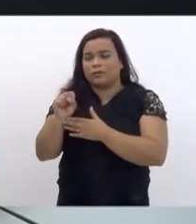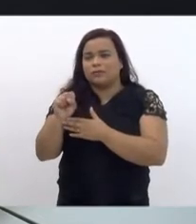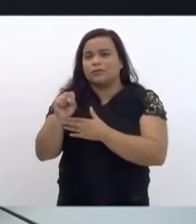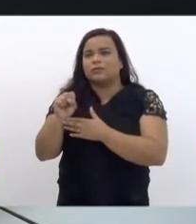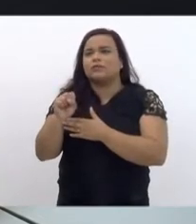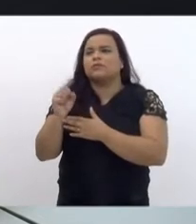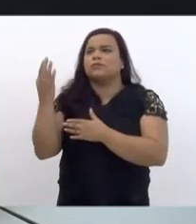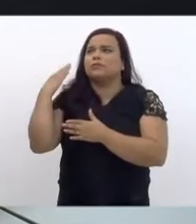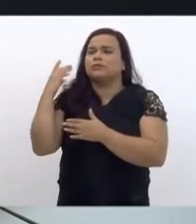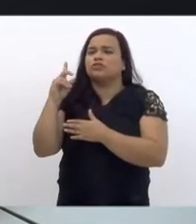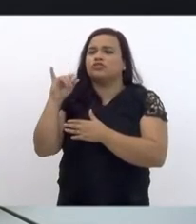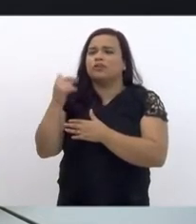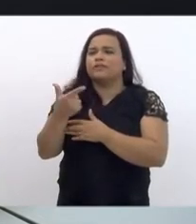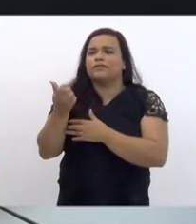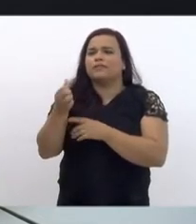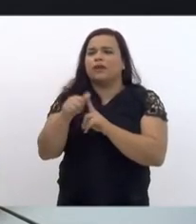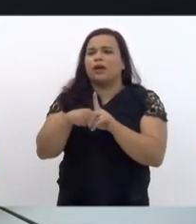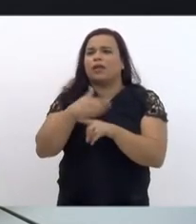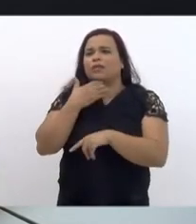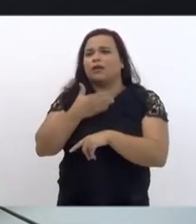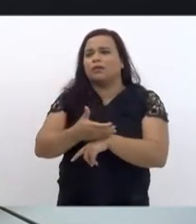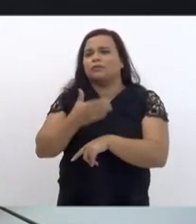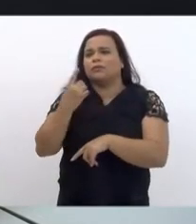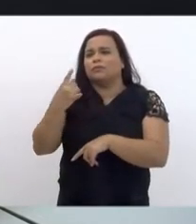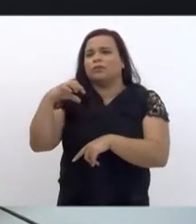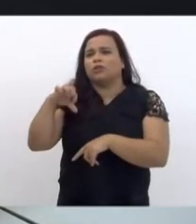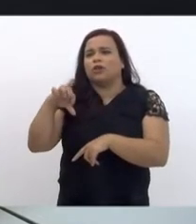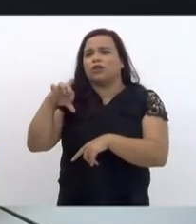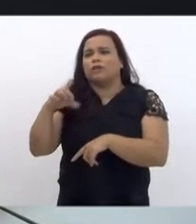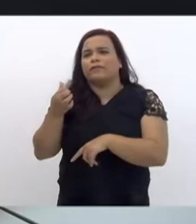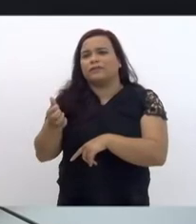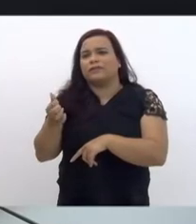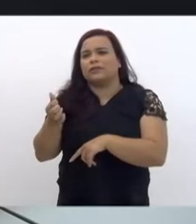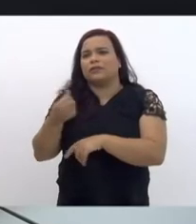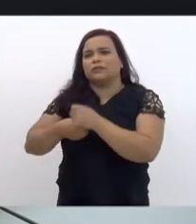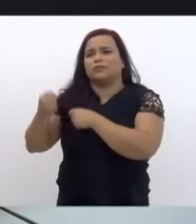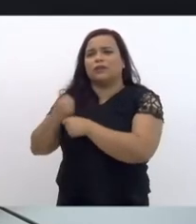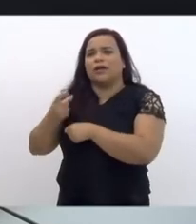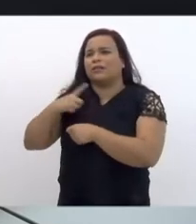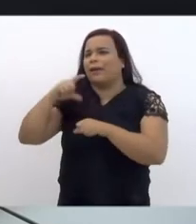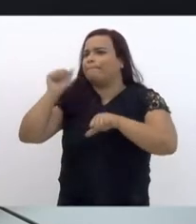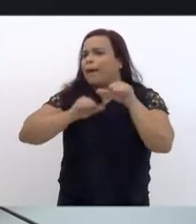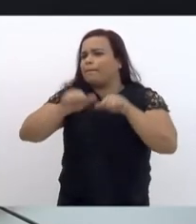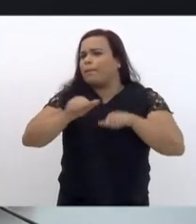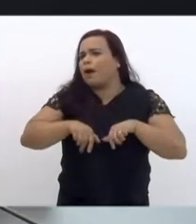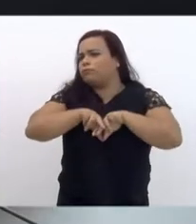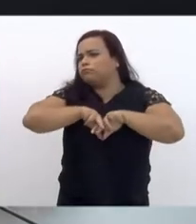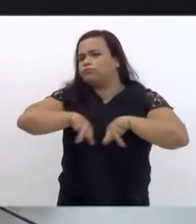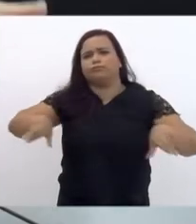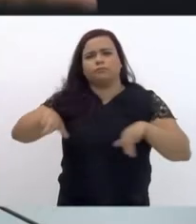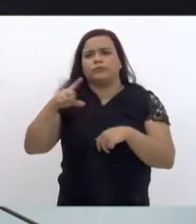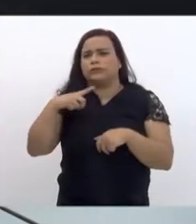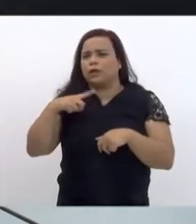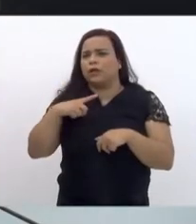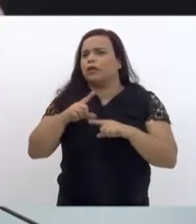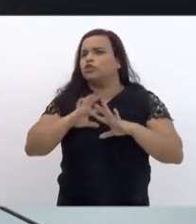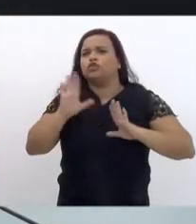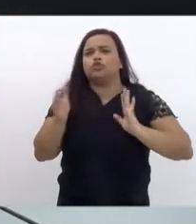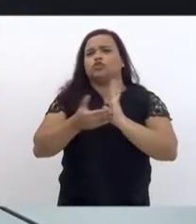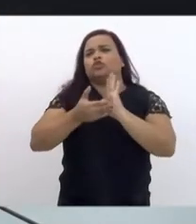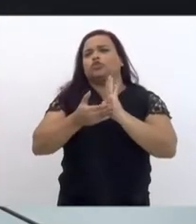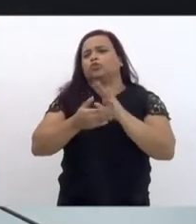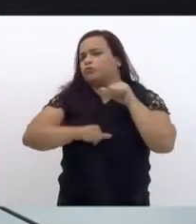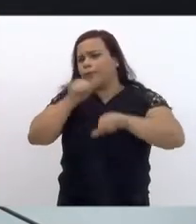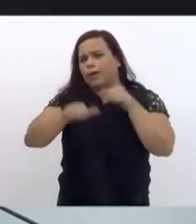de dezembro de 1996. É isso. Ela tem dezenas de alterações. Exatamente. E todas as alterações que você vai